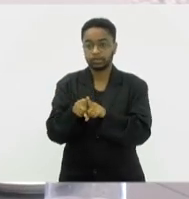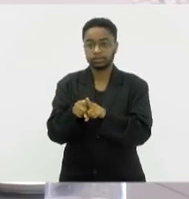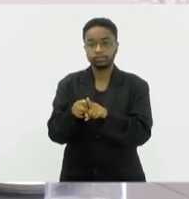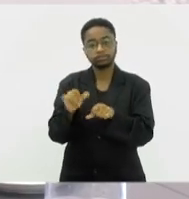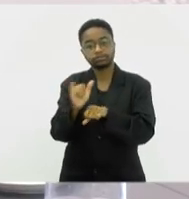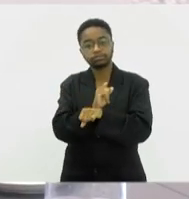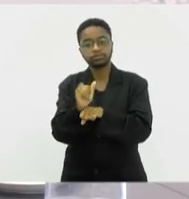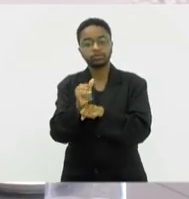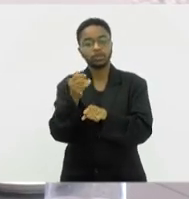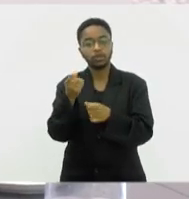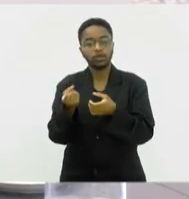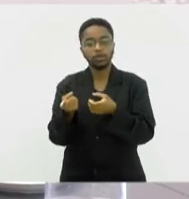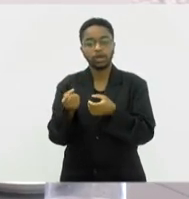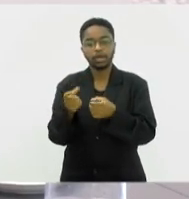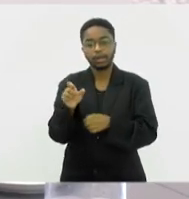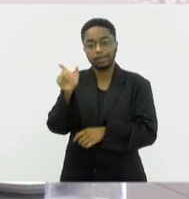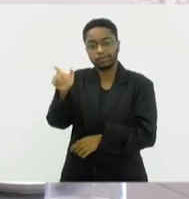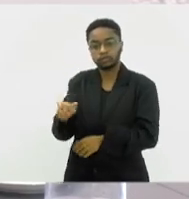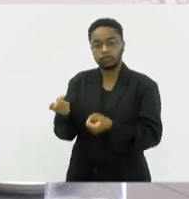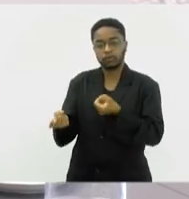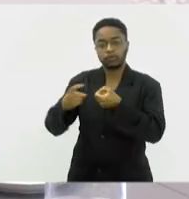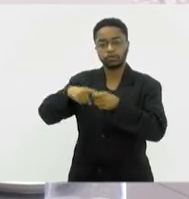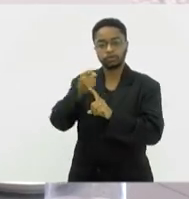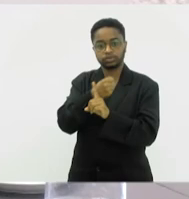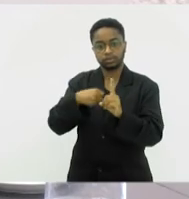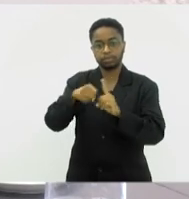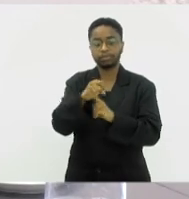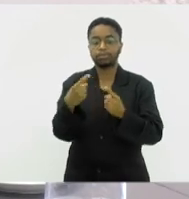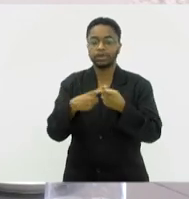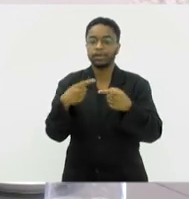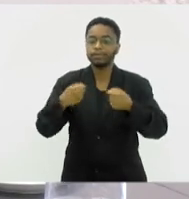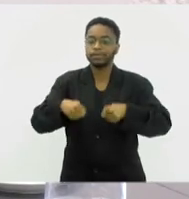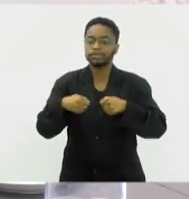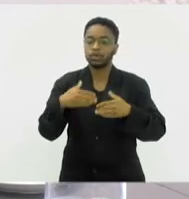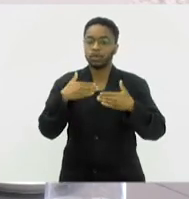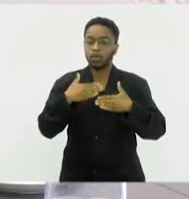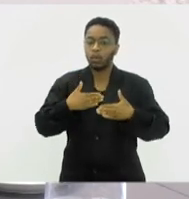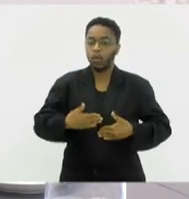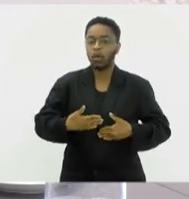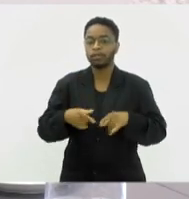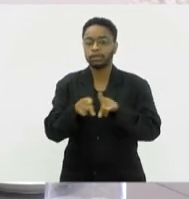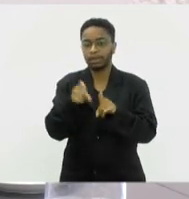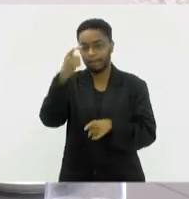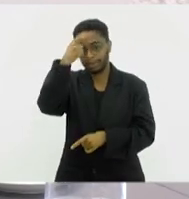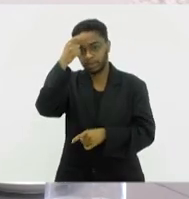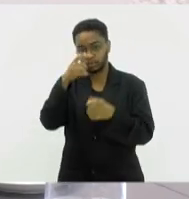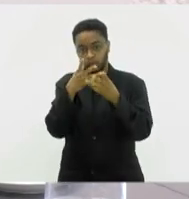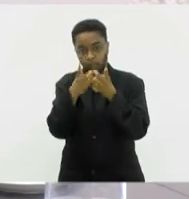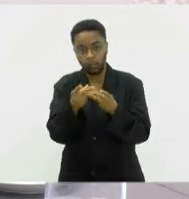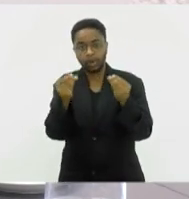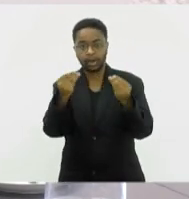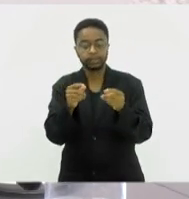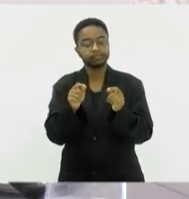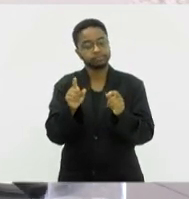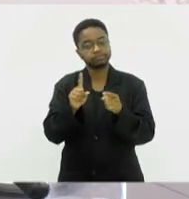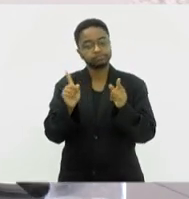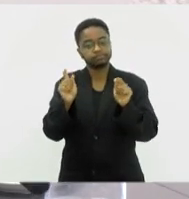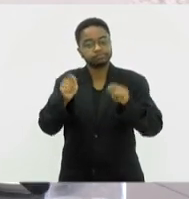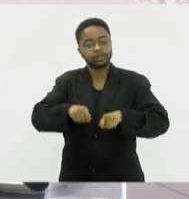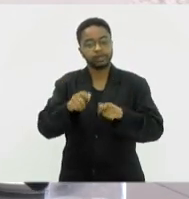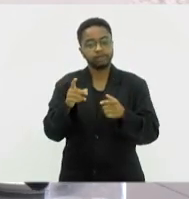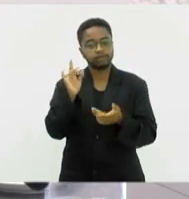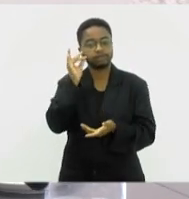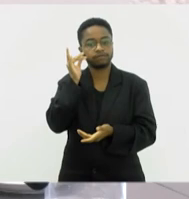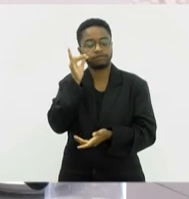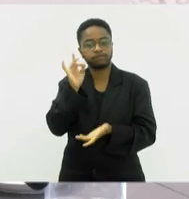de ressocialização. Você precisa curar ali o corpo e a mente para, de fato, obter isso. E, bom, a aposta que